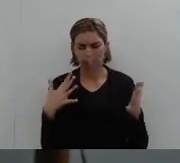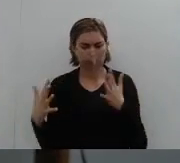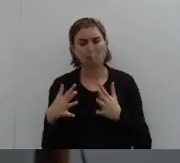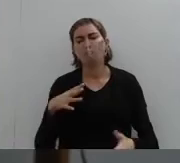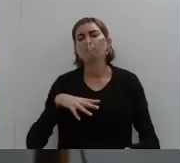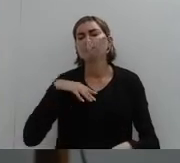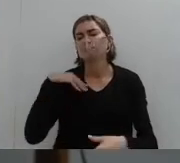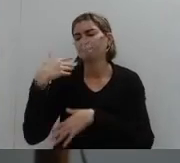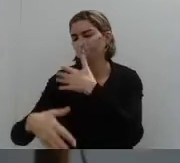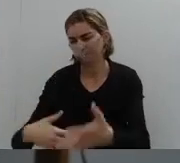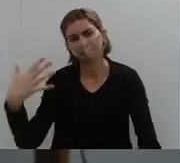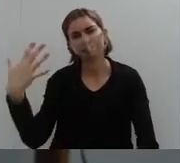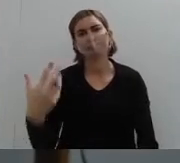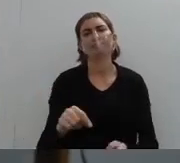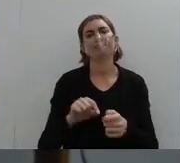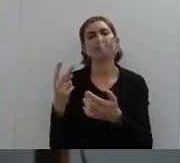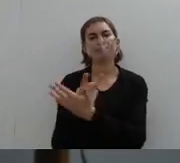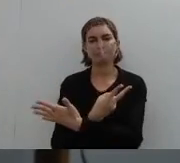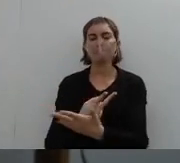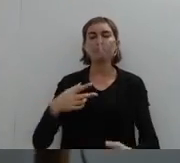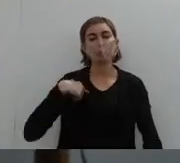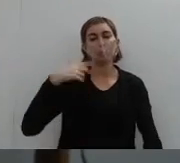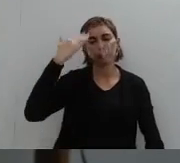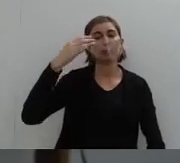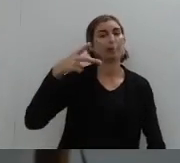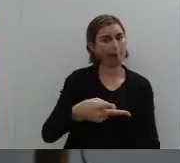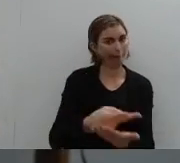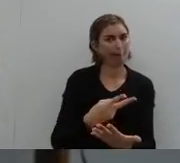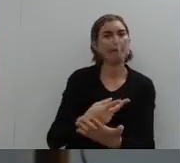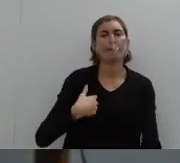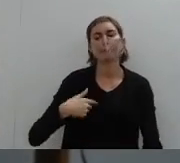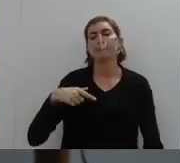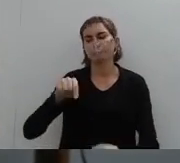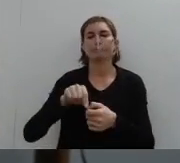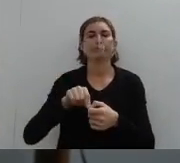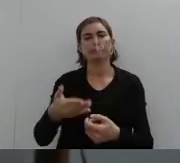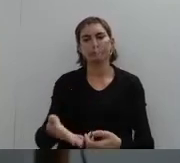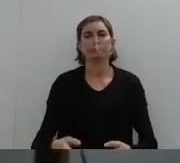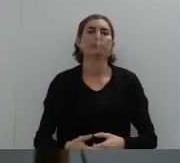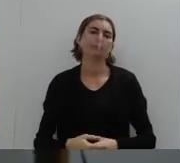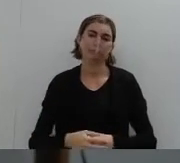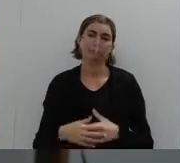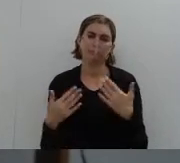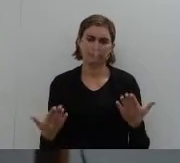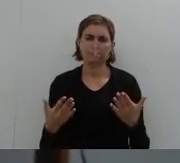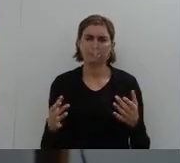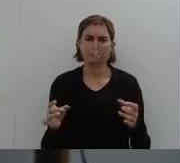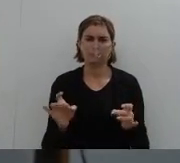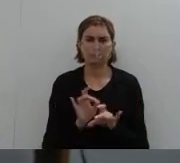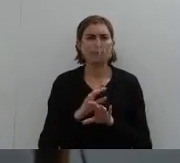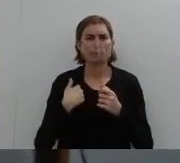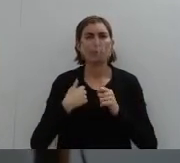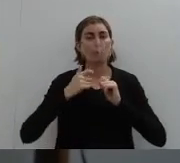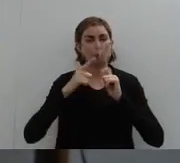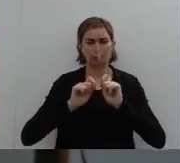acabo fazendo mesmo sabendo que é certo. Perdão, mesmo fazendo que é errado. Então, para encerrar a nossa discussão de hoje, eu vou trazer